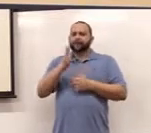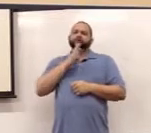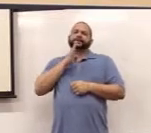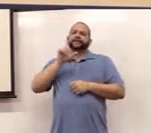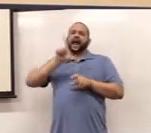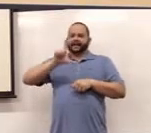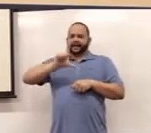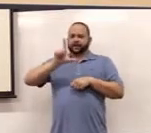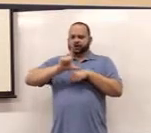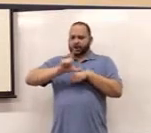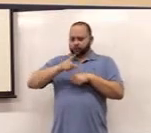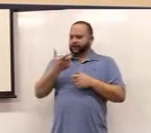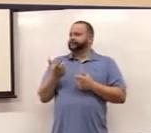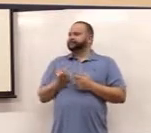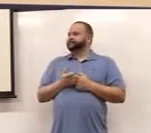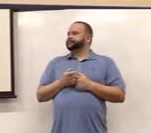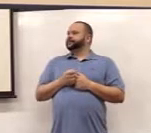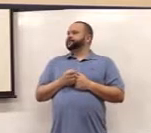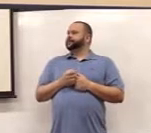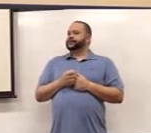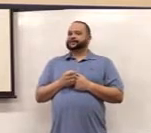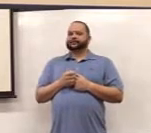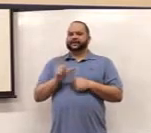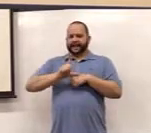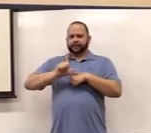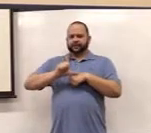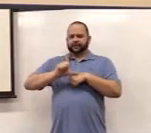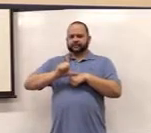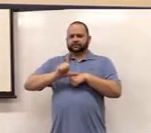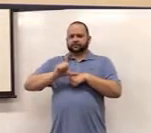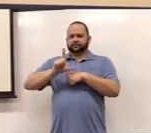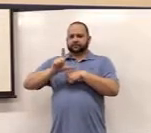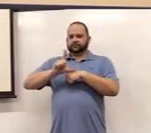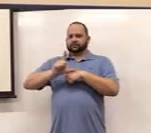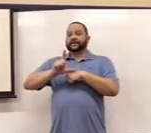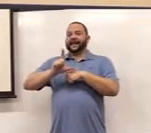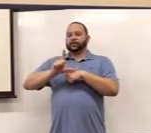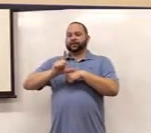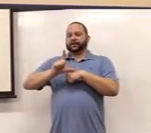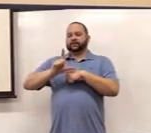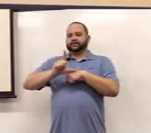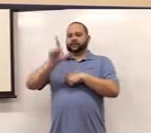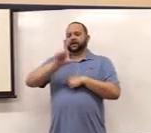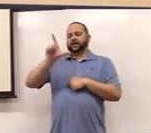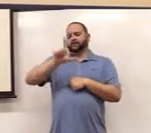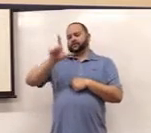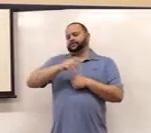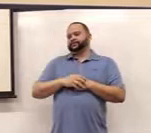quem fez o poema, né, da Ode à Alegria, e as ideias dos pensadores da Revolução